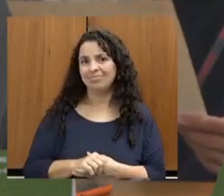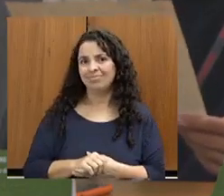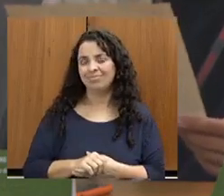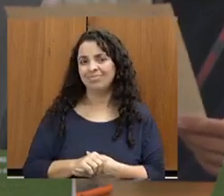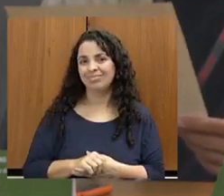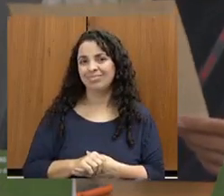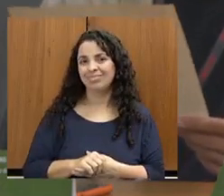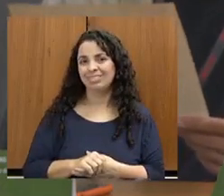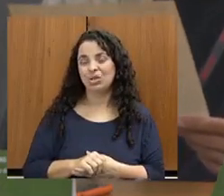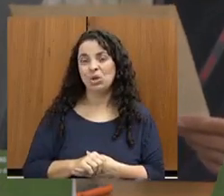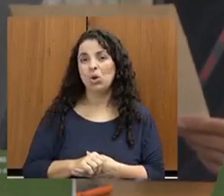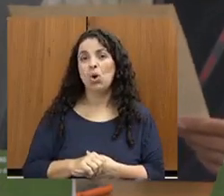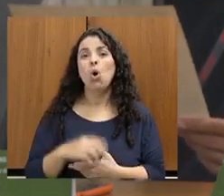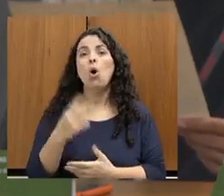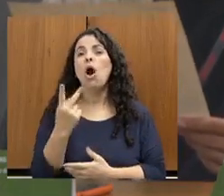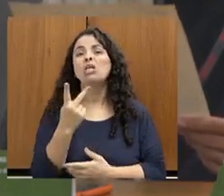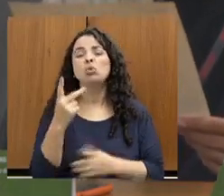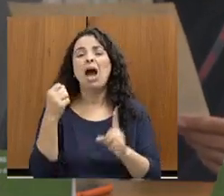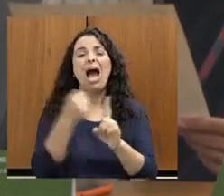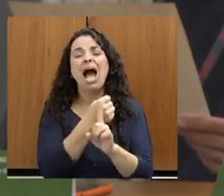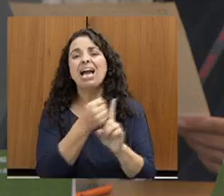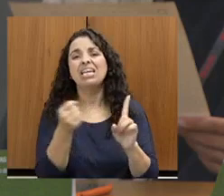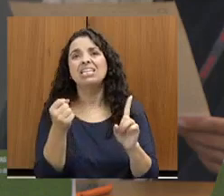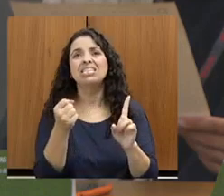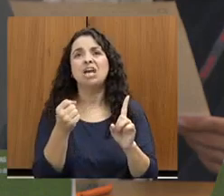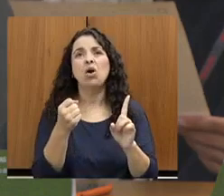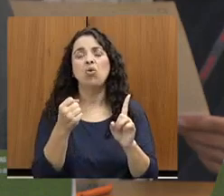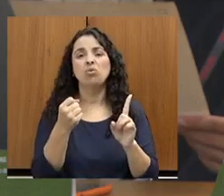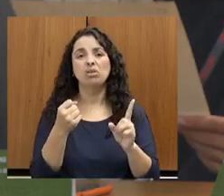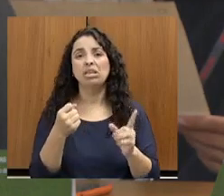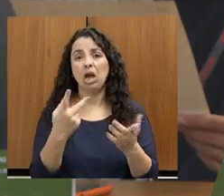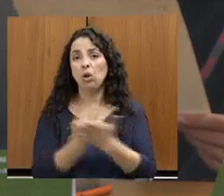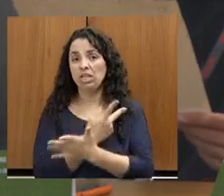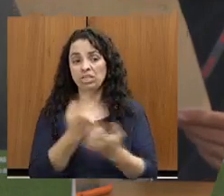mata-leão, não sei como é que falam, desculpem, que o meu filho sofreu,